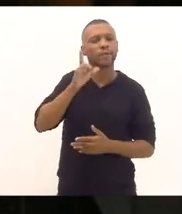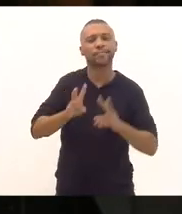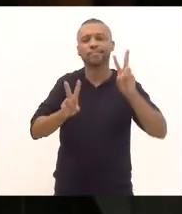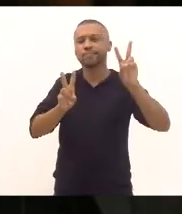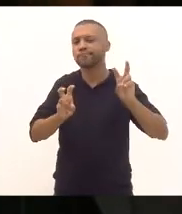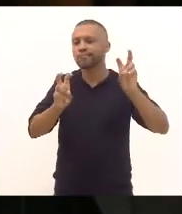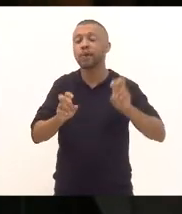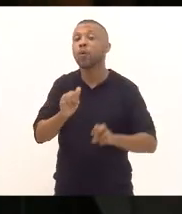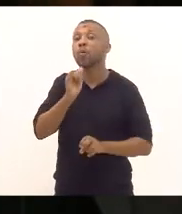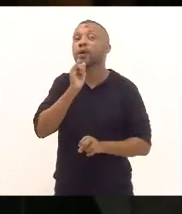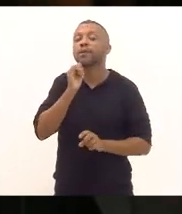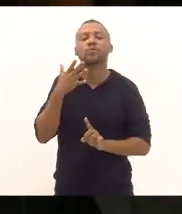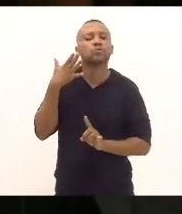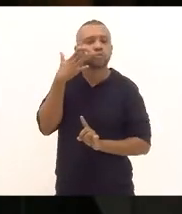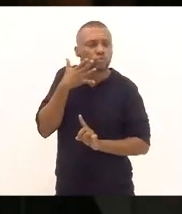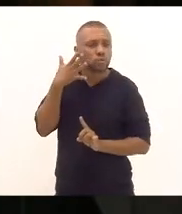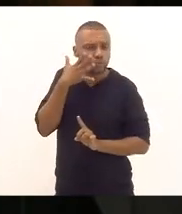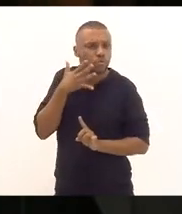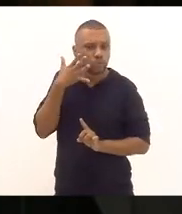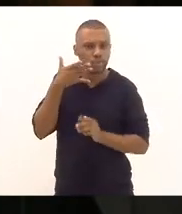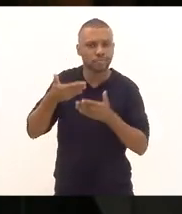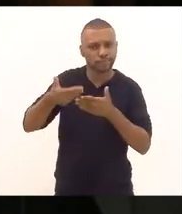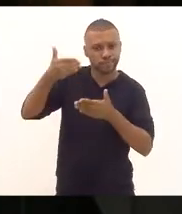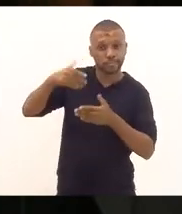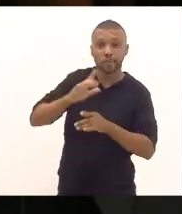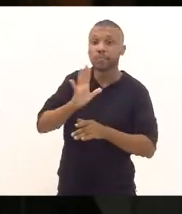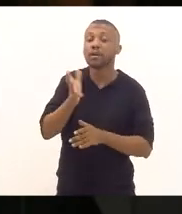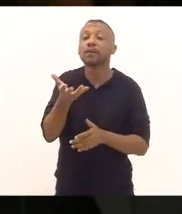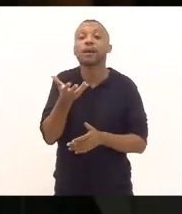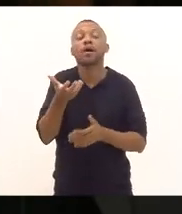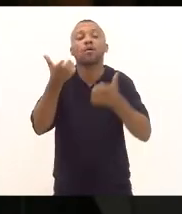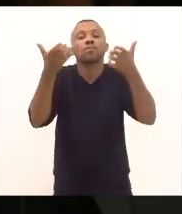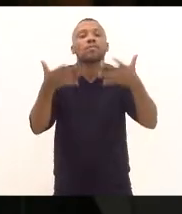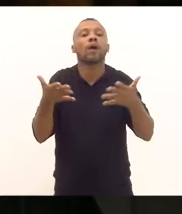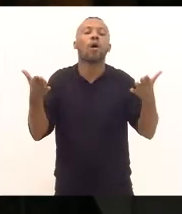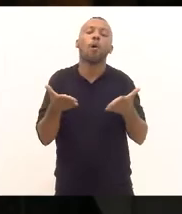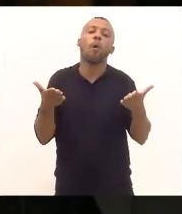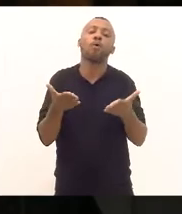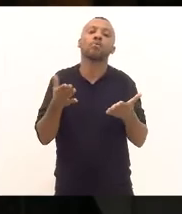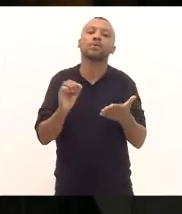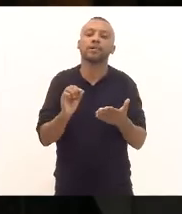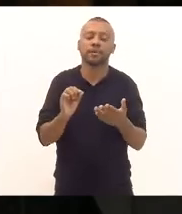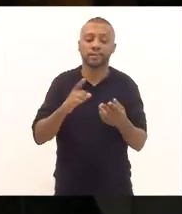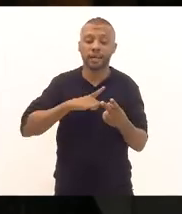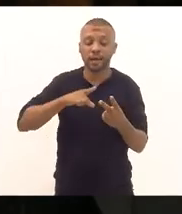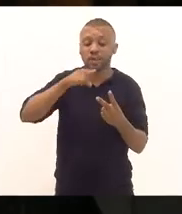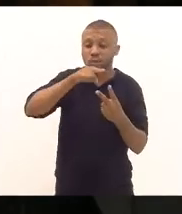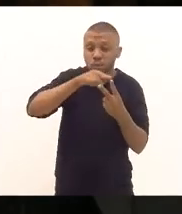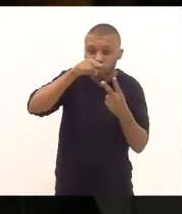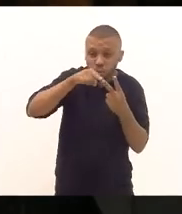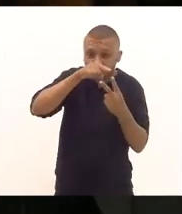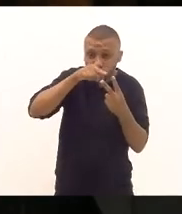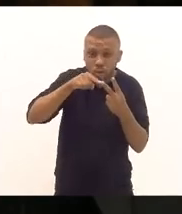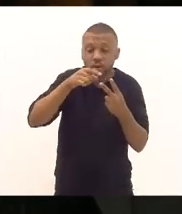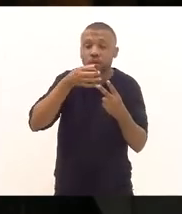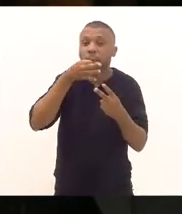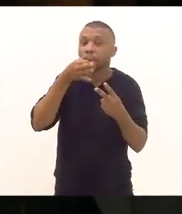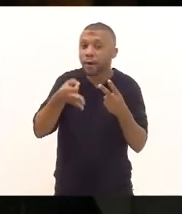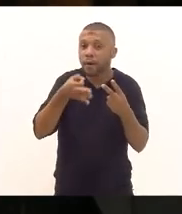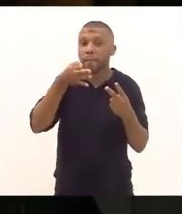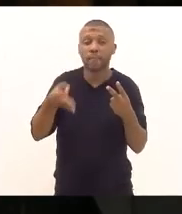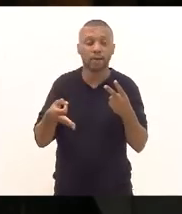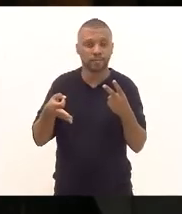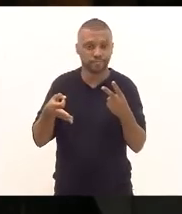exemplo de uma fala que fiz mas quero fazer hoje dois abordados tópicos